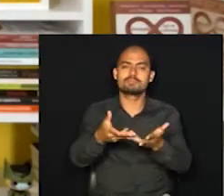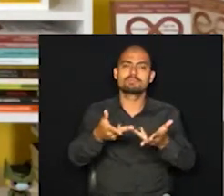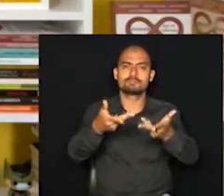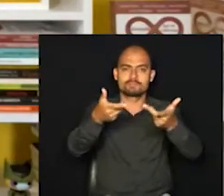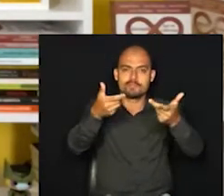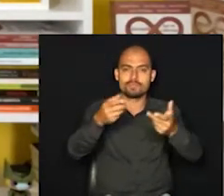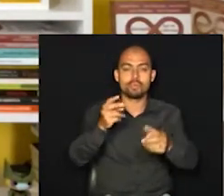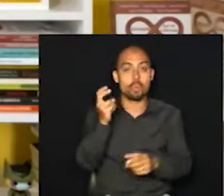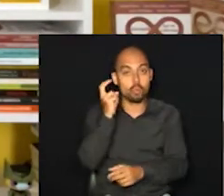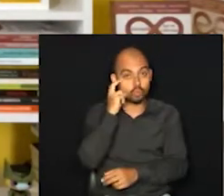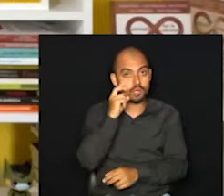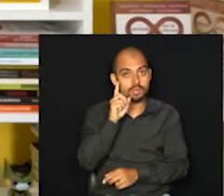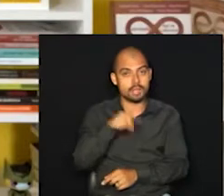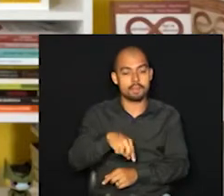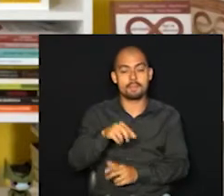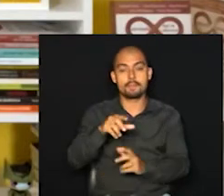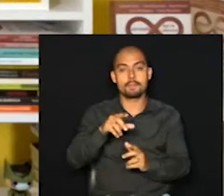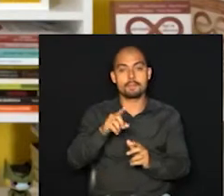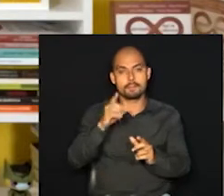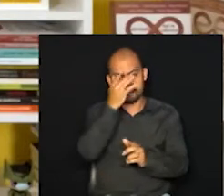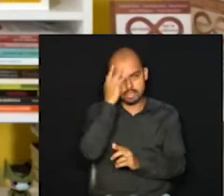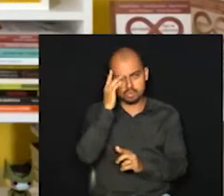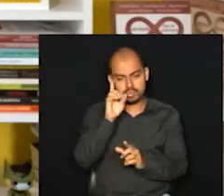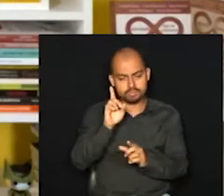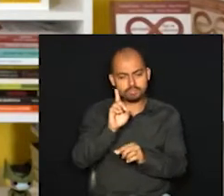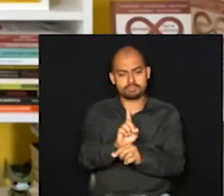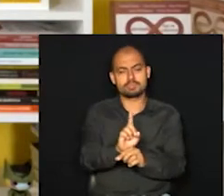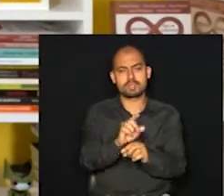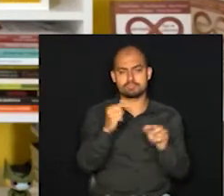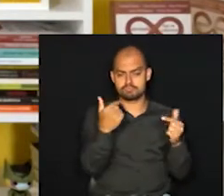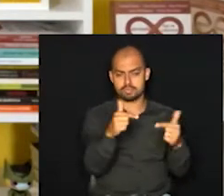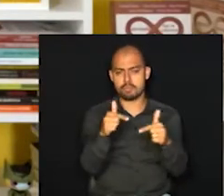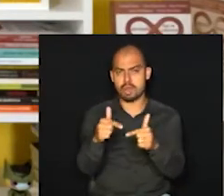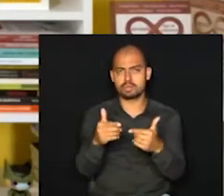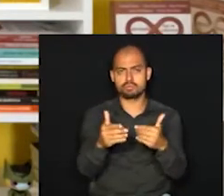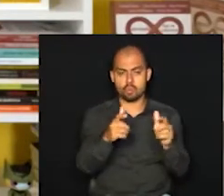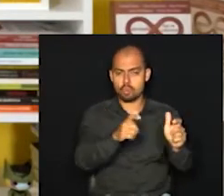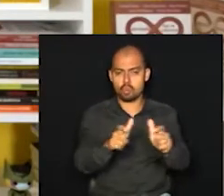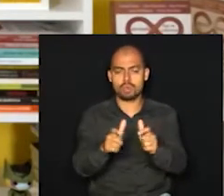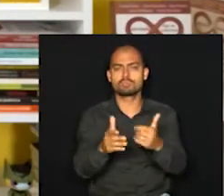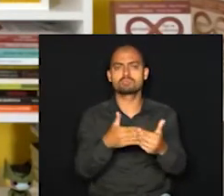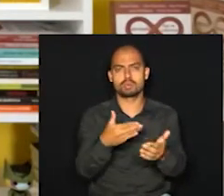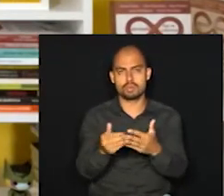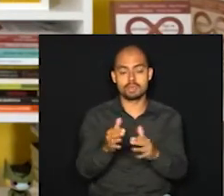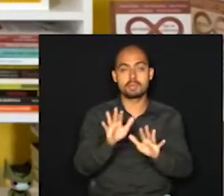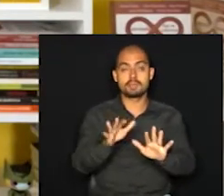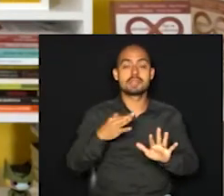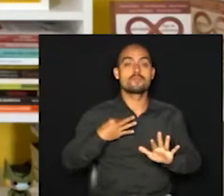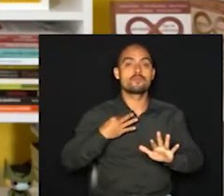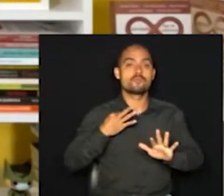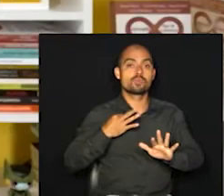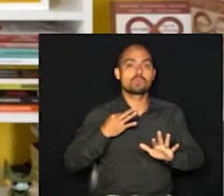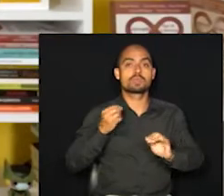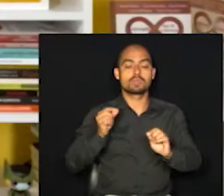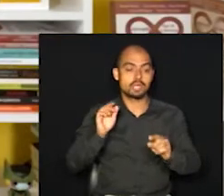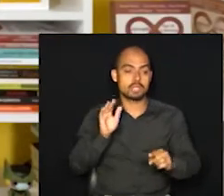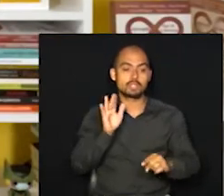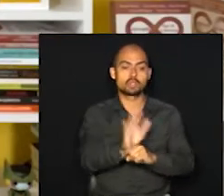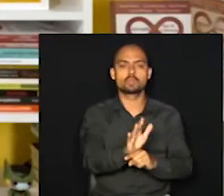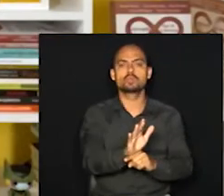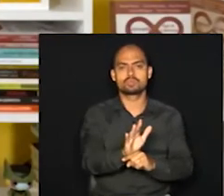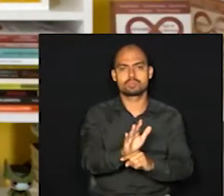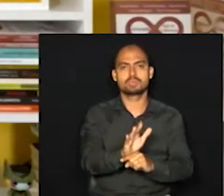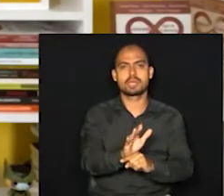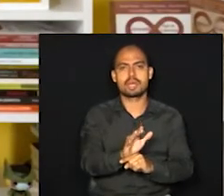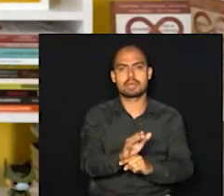um núcleo de pessoas que trabalham na empresa, em quaisquer áreas que atuem, e que se voluntariaram para ajudar a manter os